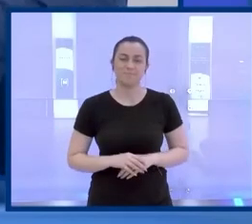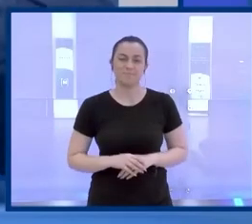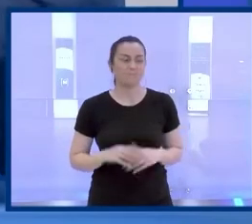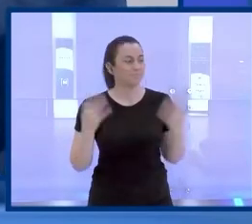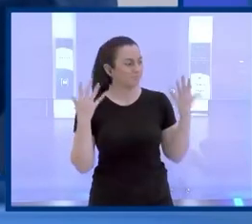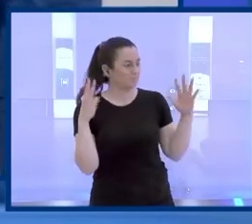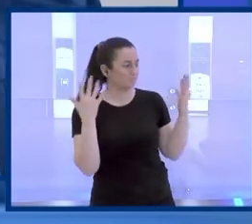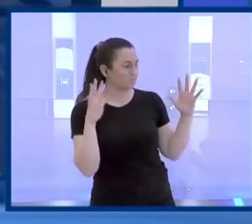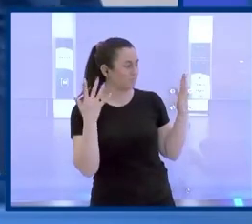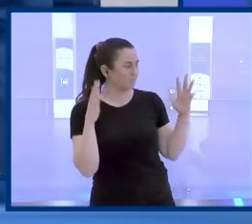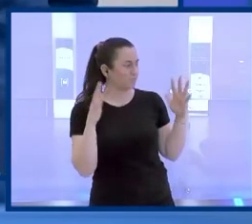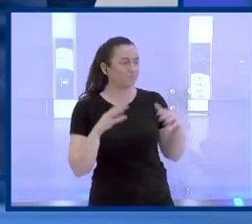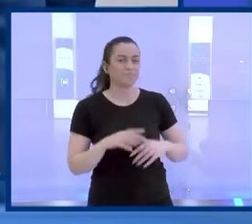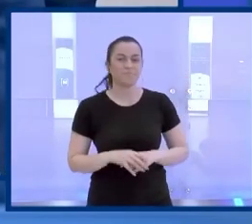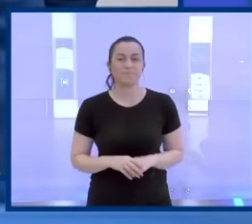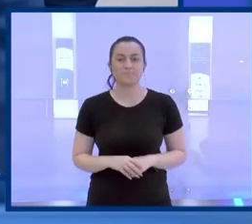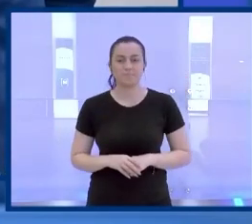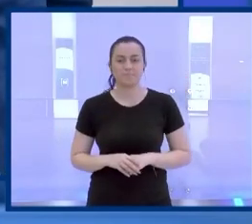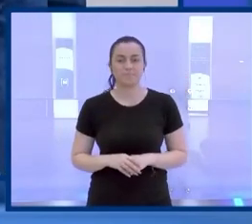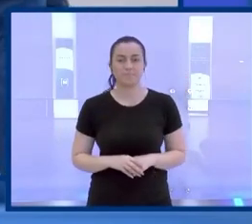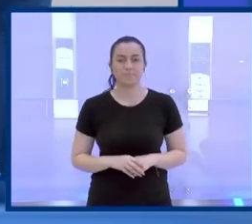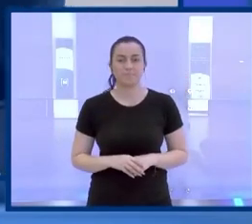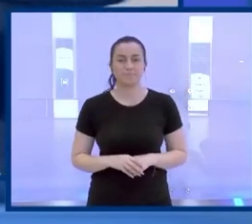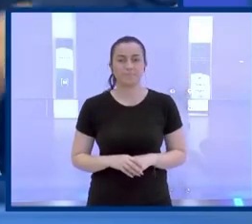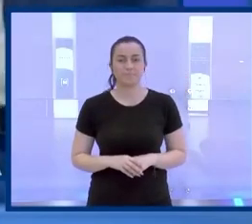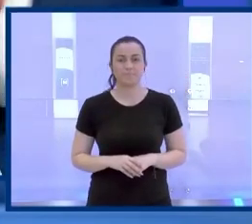Três batidas, bem forte.